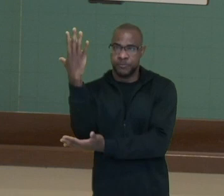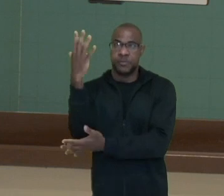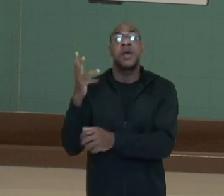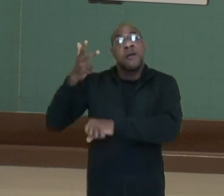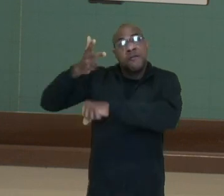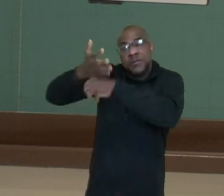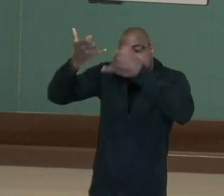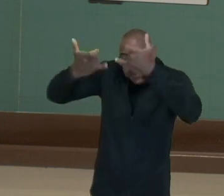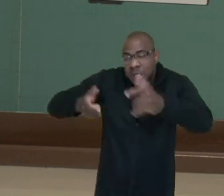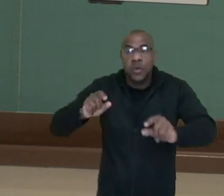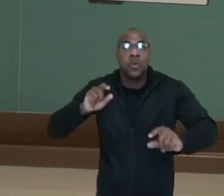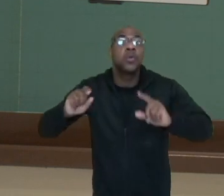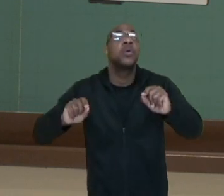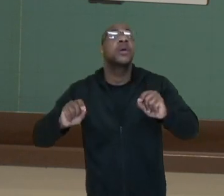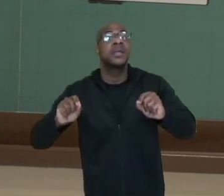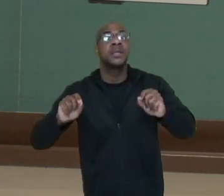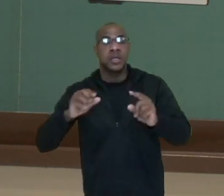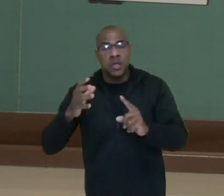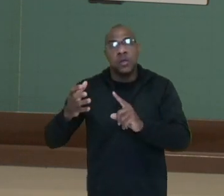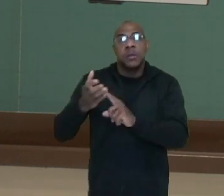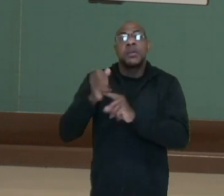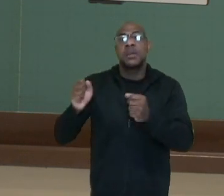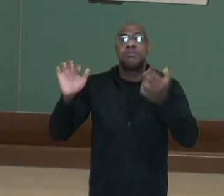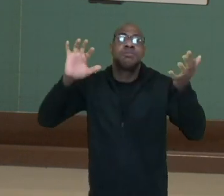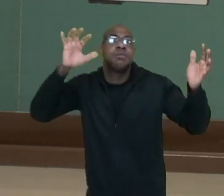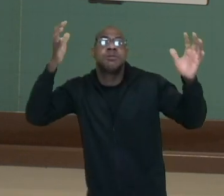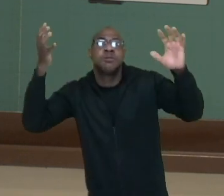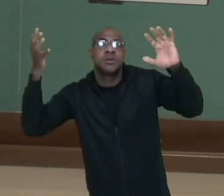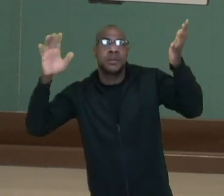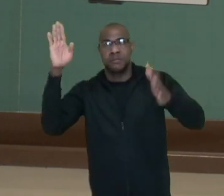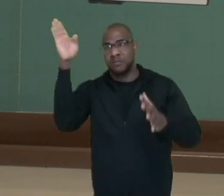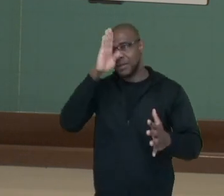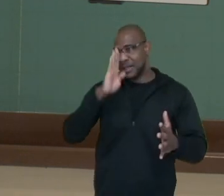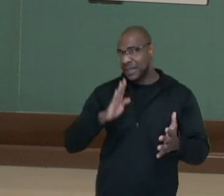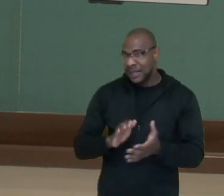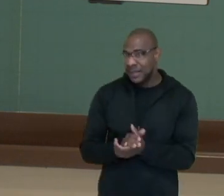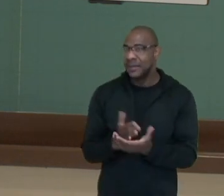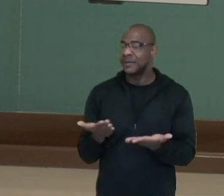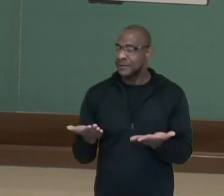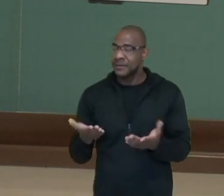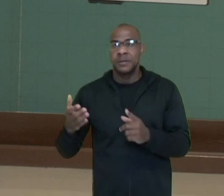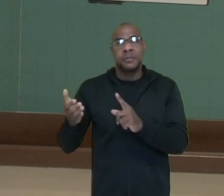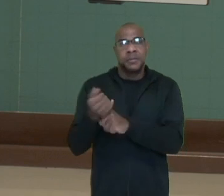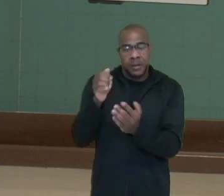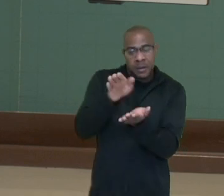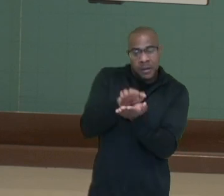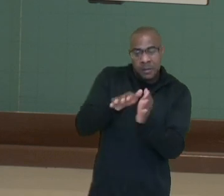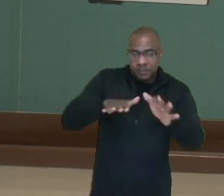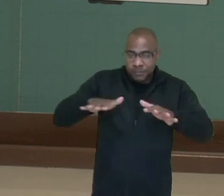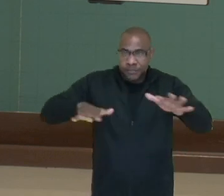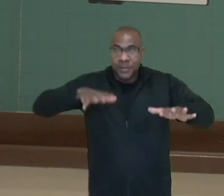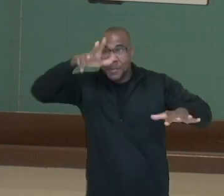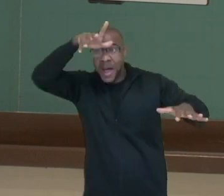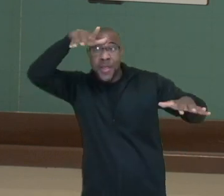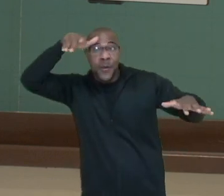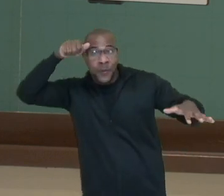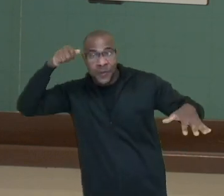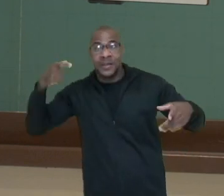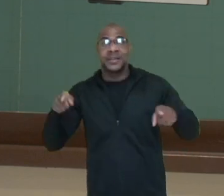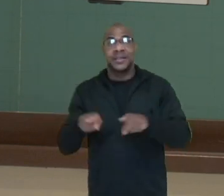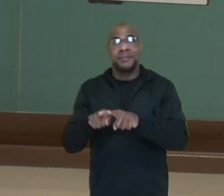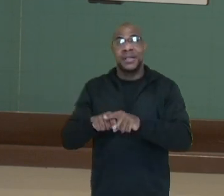nós falamos sobre domínios morfoclimáticos brasileiros, domínio do Pantanal Mato-Grossense e dos